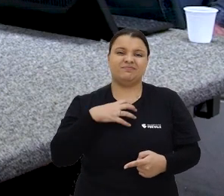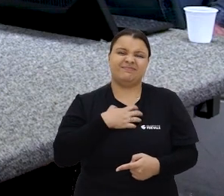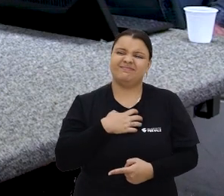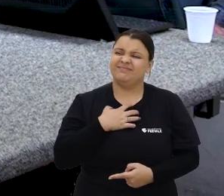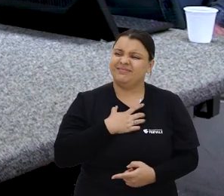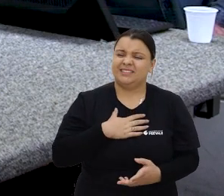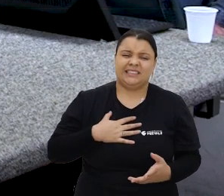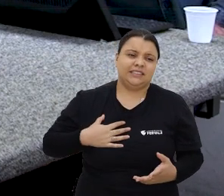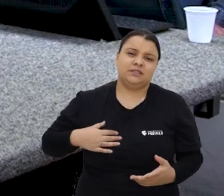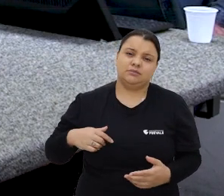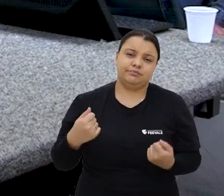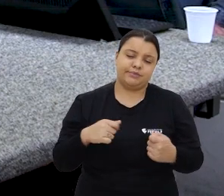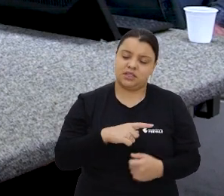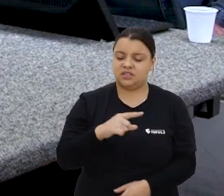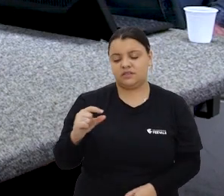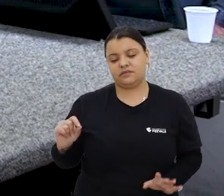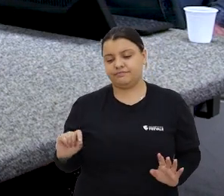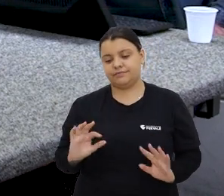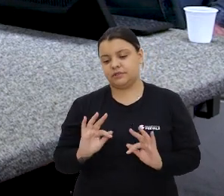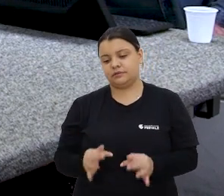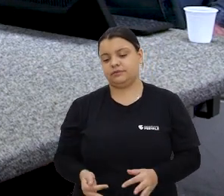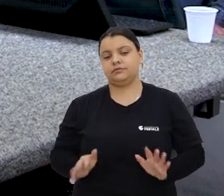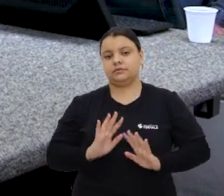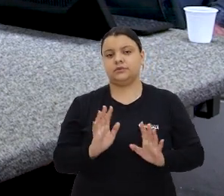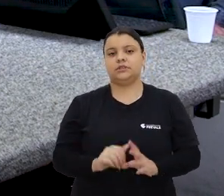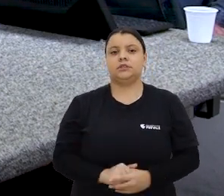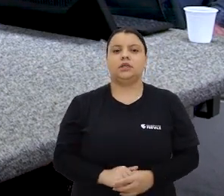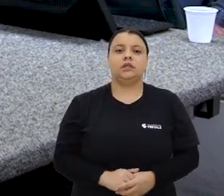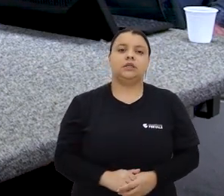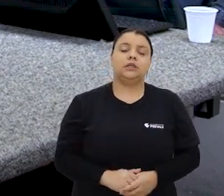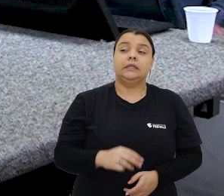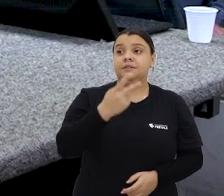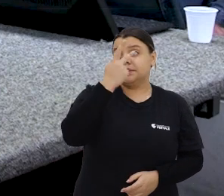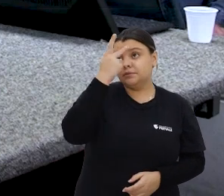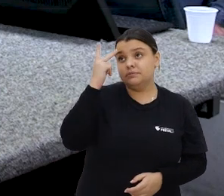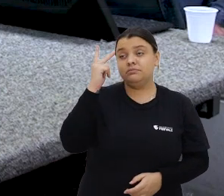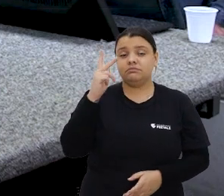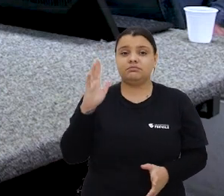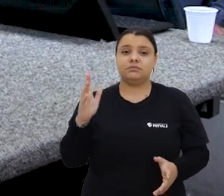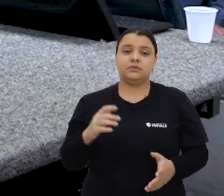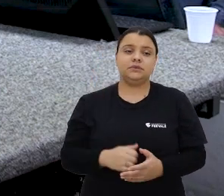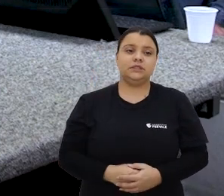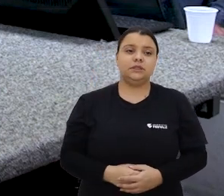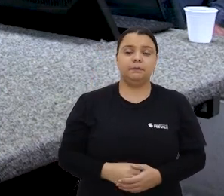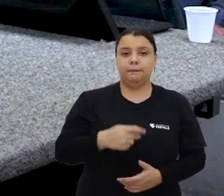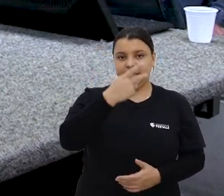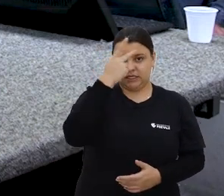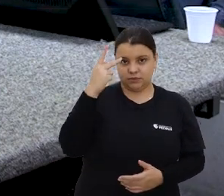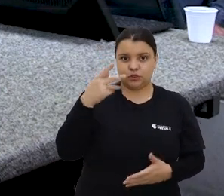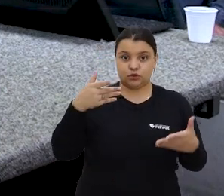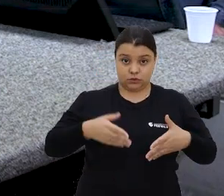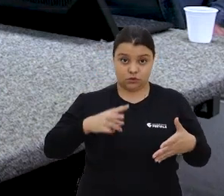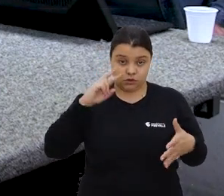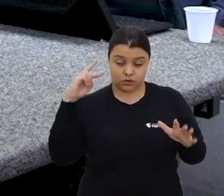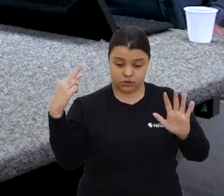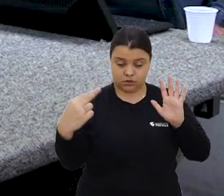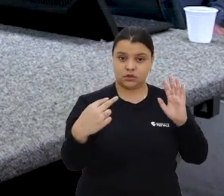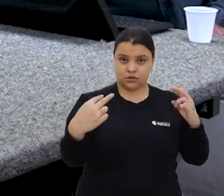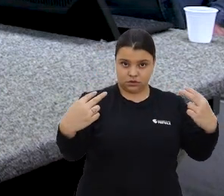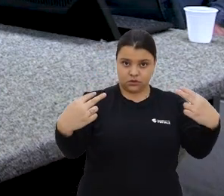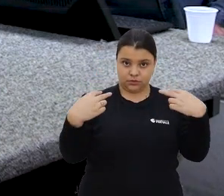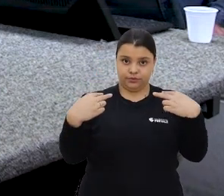único incomodado ali na situação era eu. E para as pessoas que estão... Né? E não deveria. E para as pessoas que estão ouvindo,